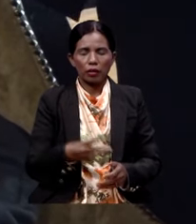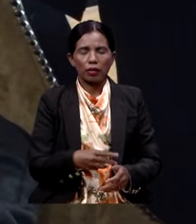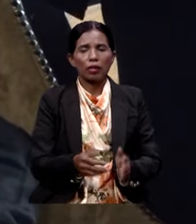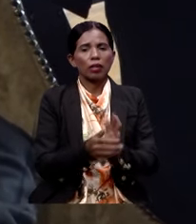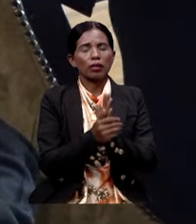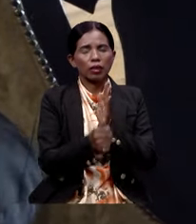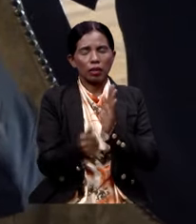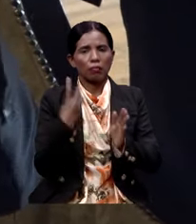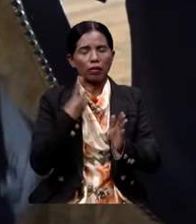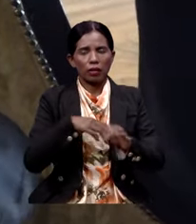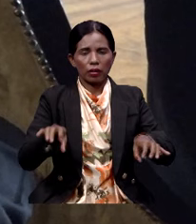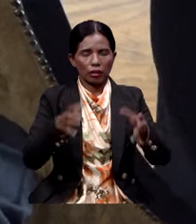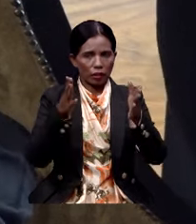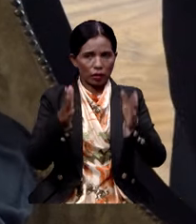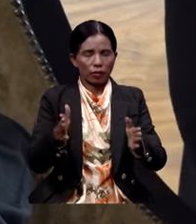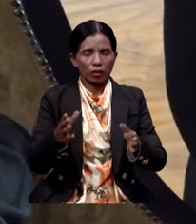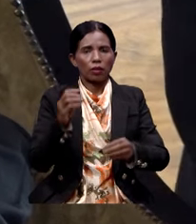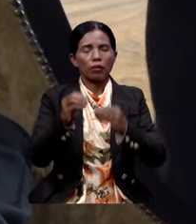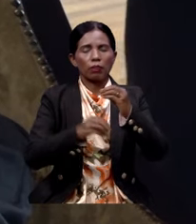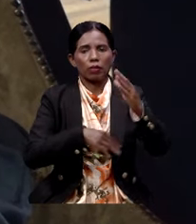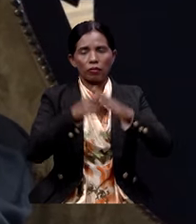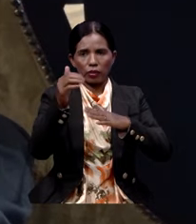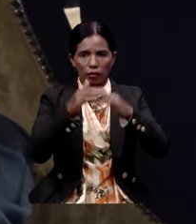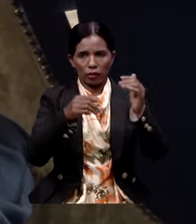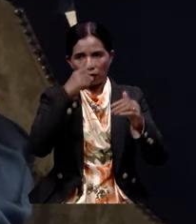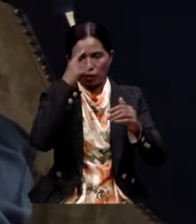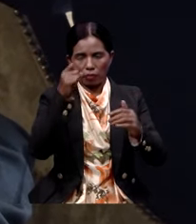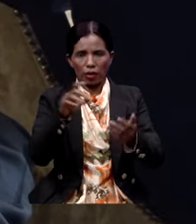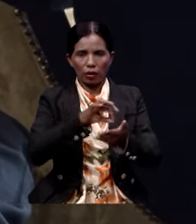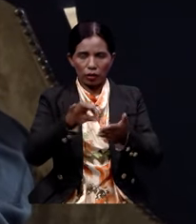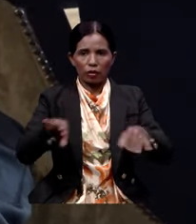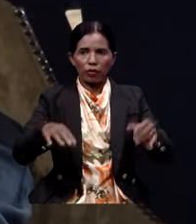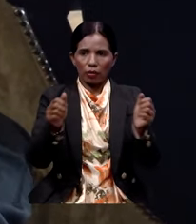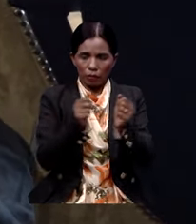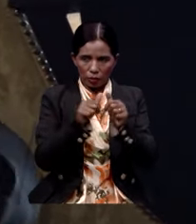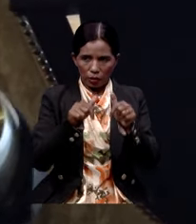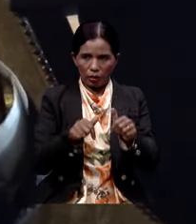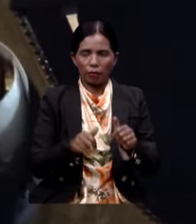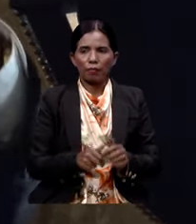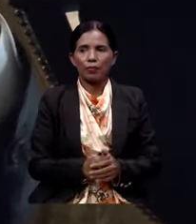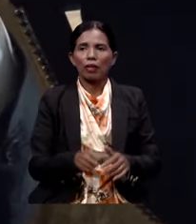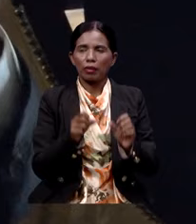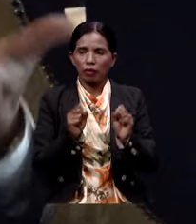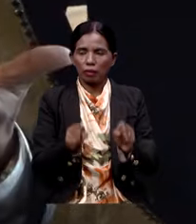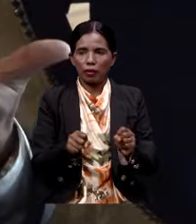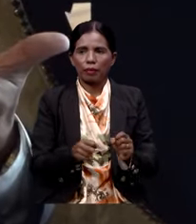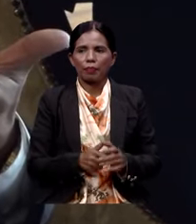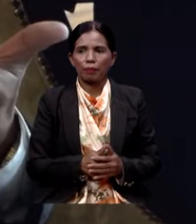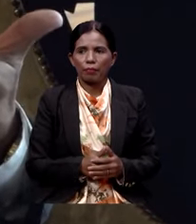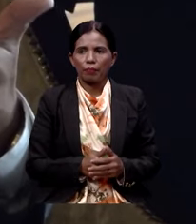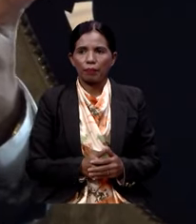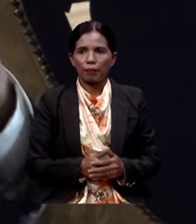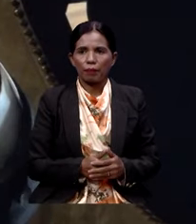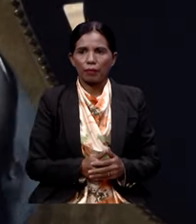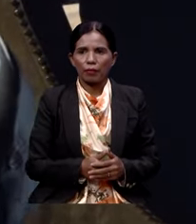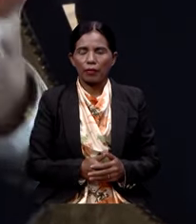e ele ia às infraestruturas, né, porque eu lembro que assim na Púrga, né, a Tô e Belia.